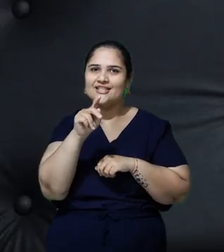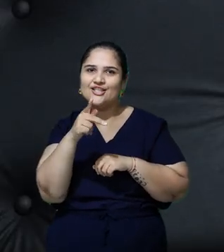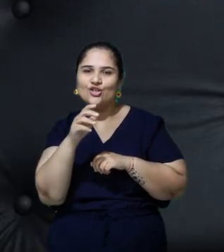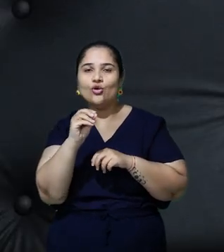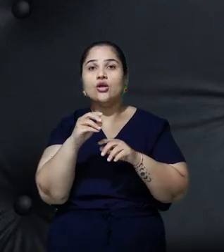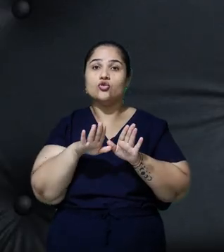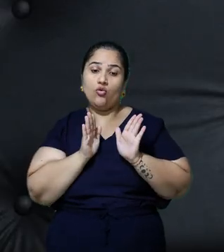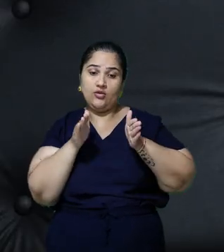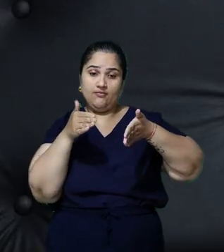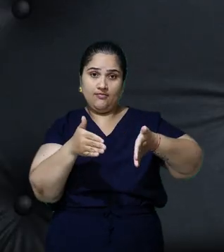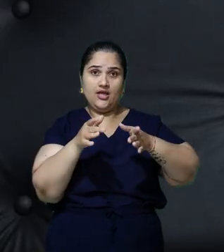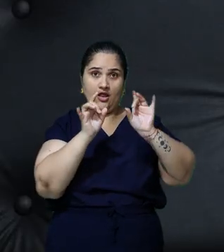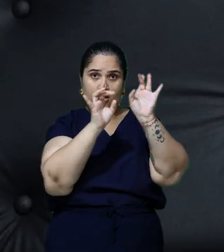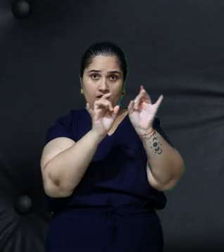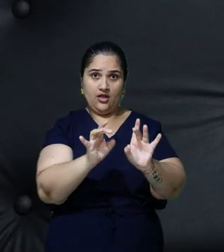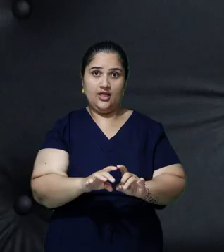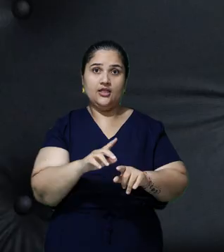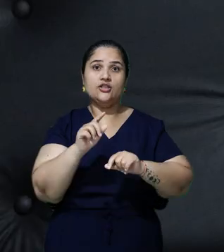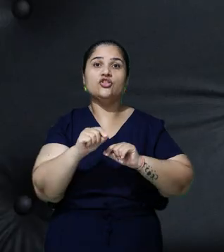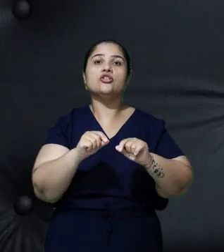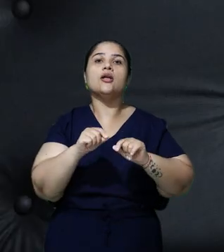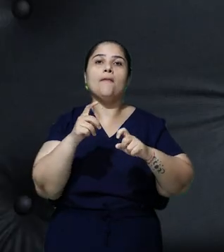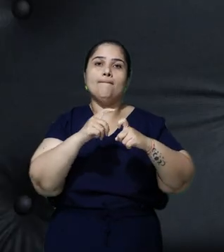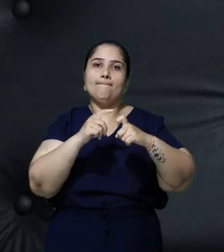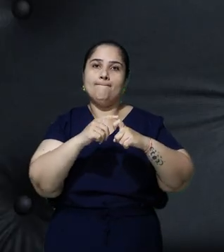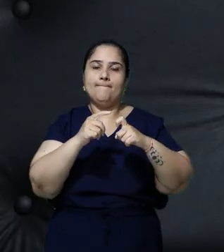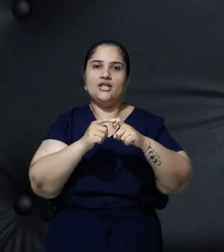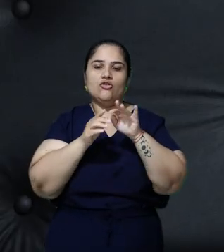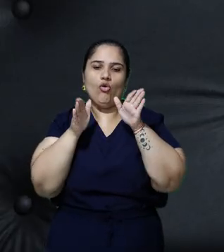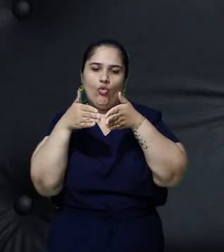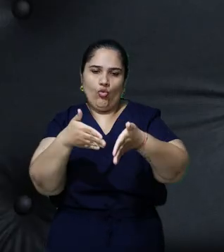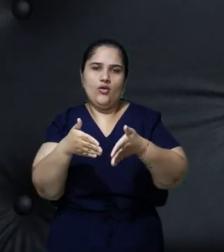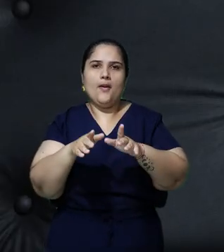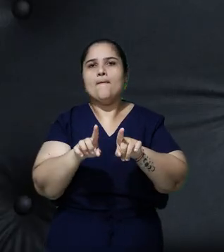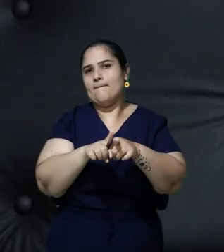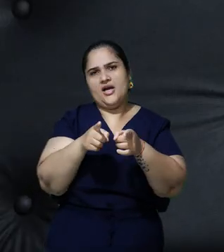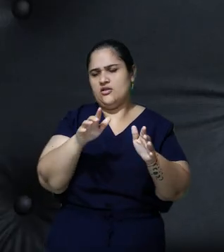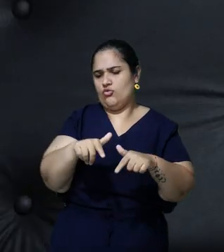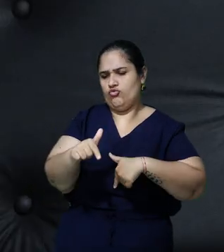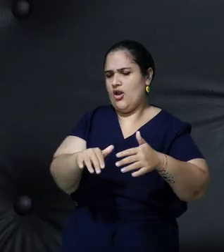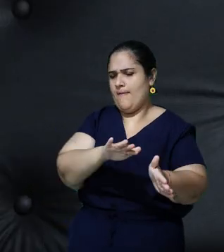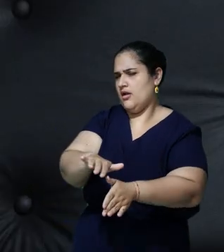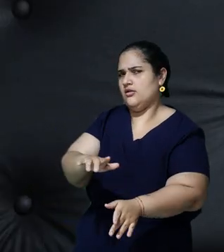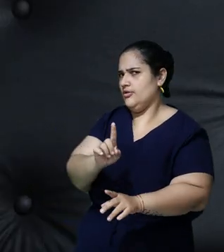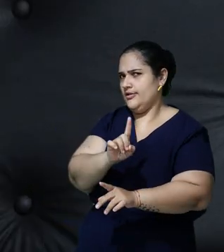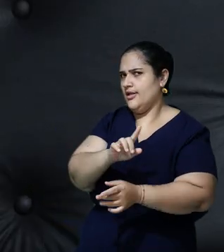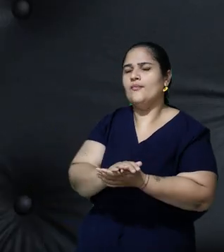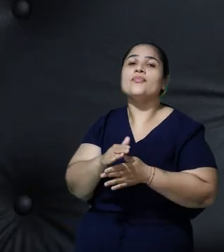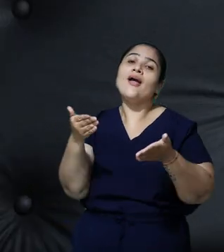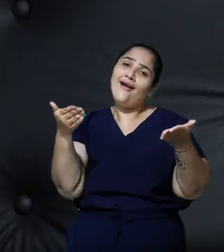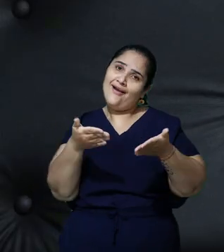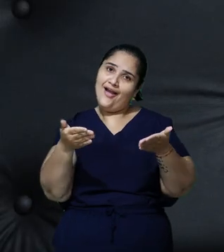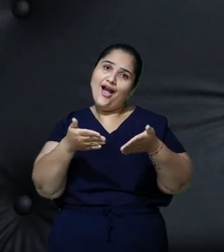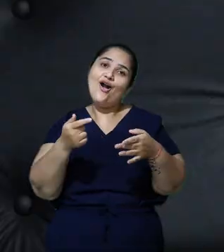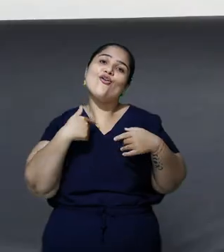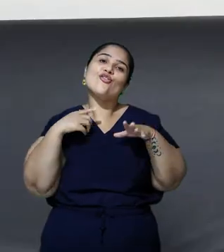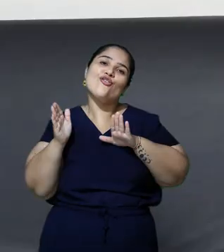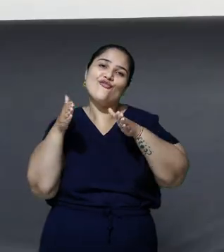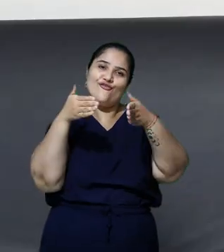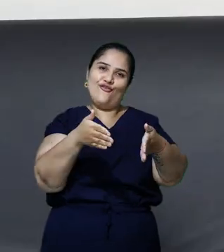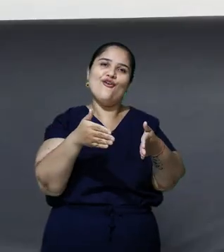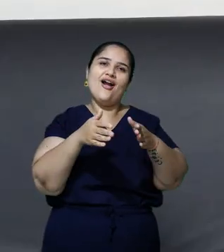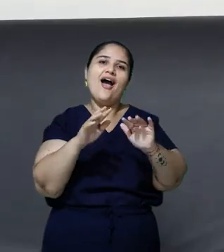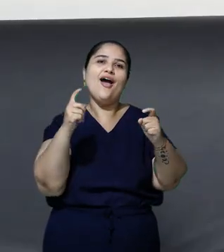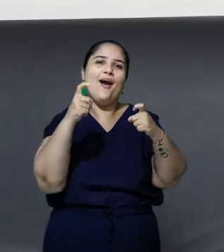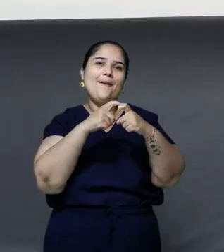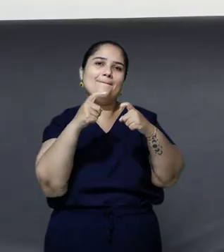intensiva, em medicina legal, porém já não exerço mais nenhuma delas. Atualmente eu me dedico à medicina da